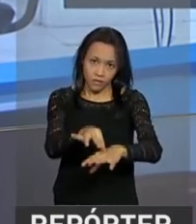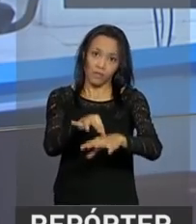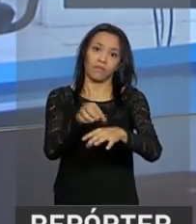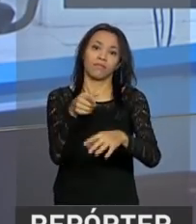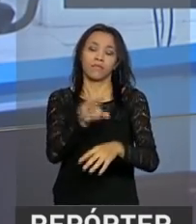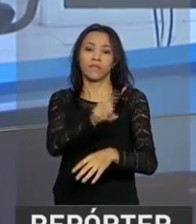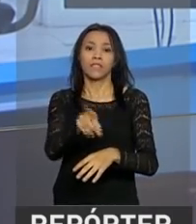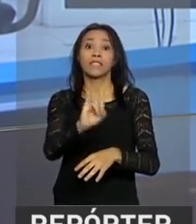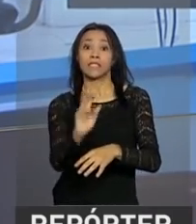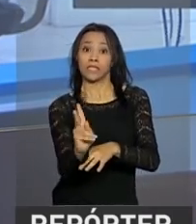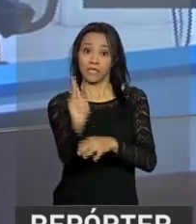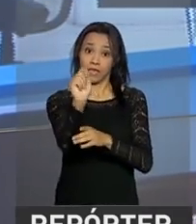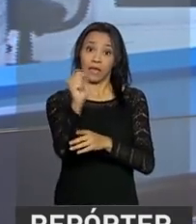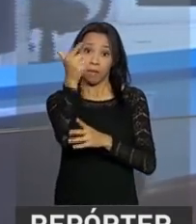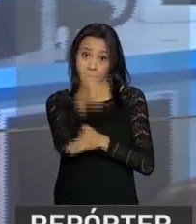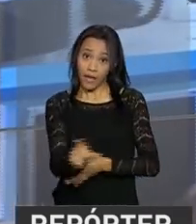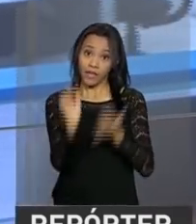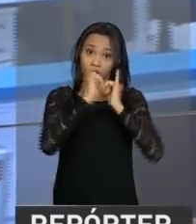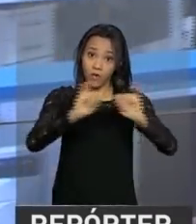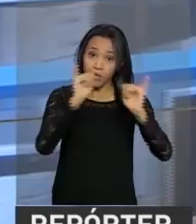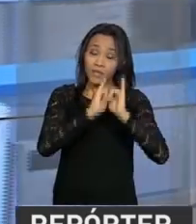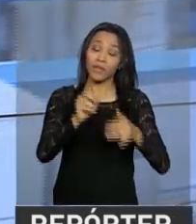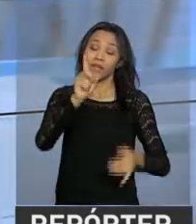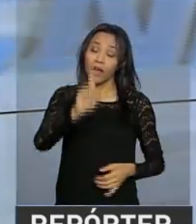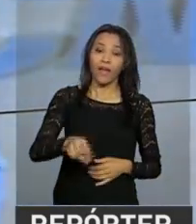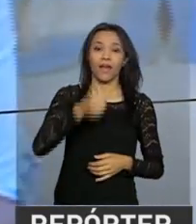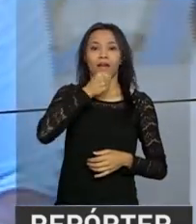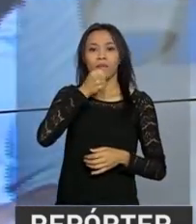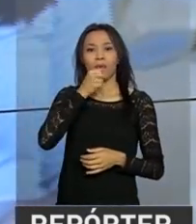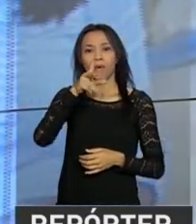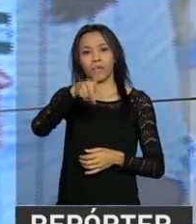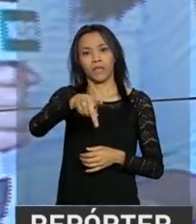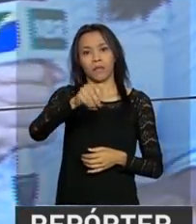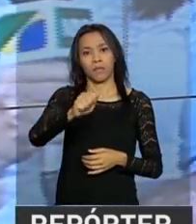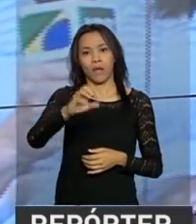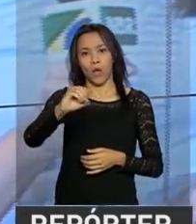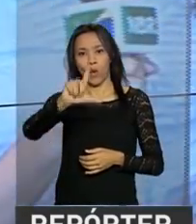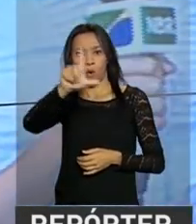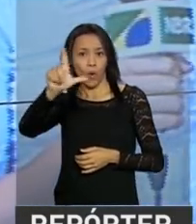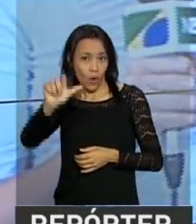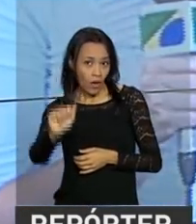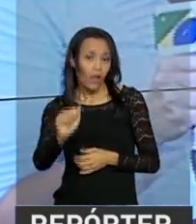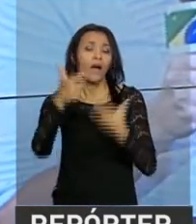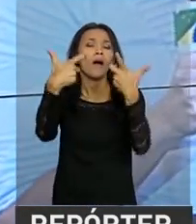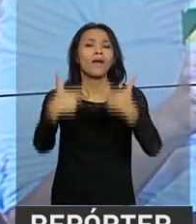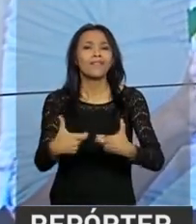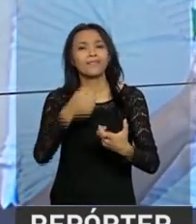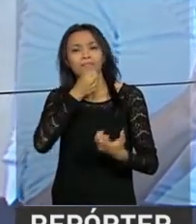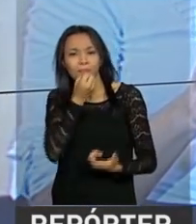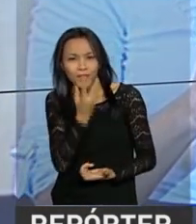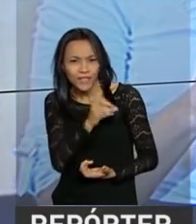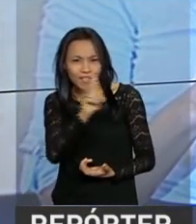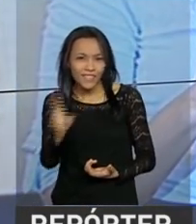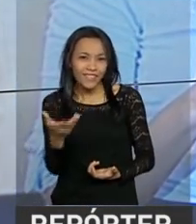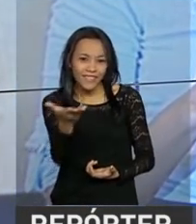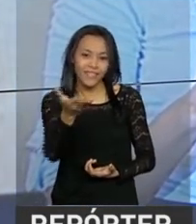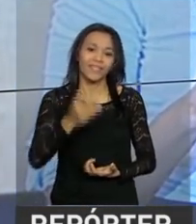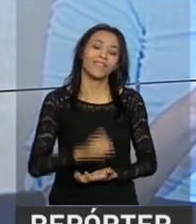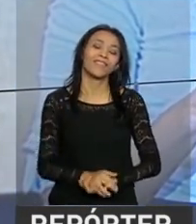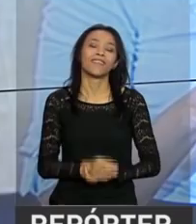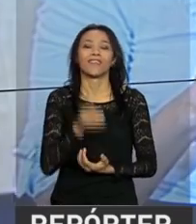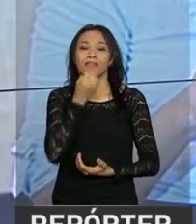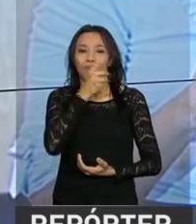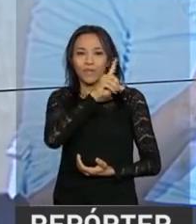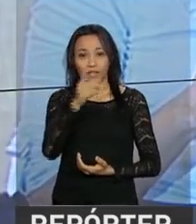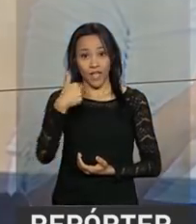Aedes aegypti. Quem tem as informações ao vivo para a gente é a repórter Paola De Orte. Paola, onde é que você está? Bom dia. Bom dia,